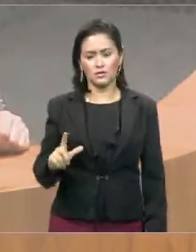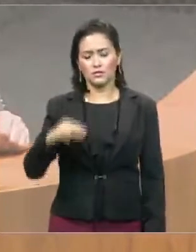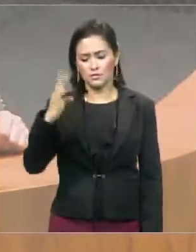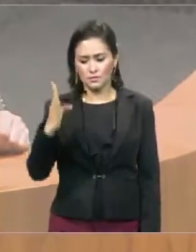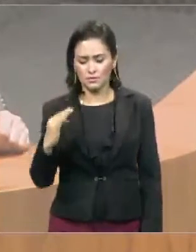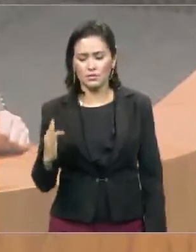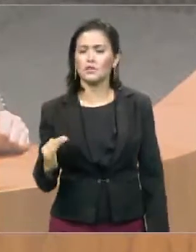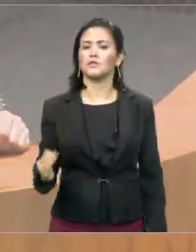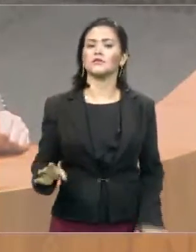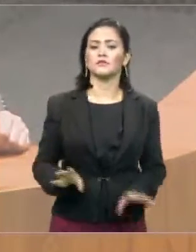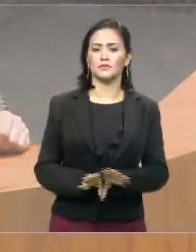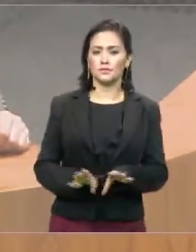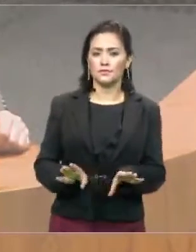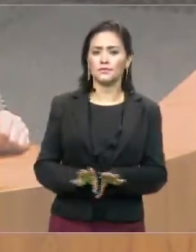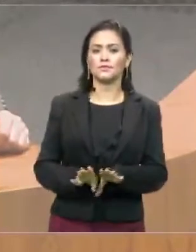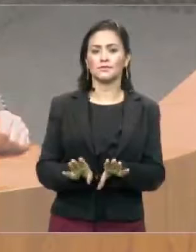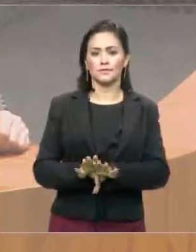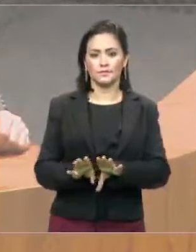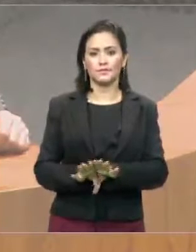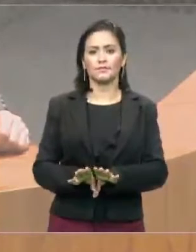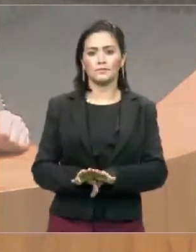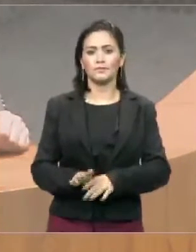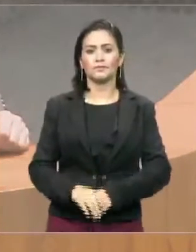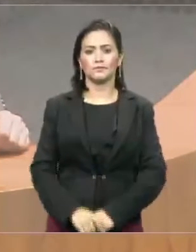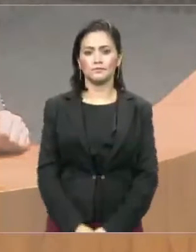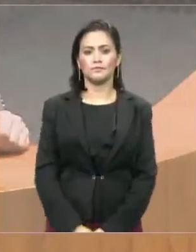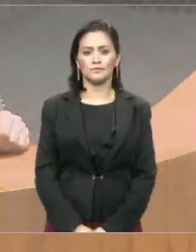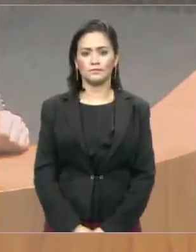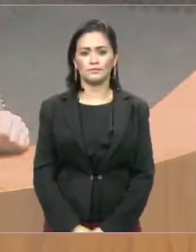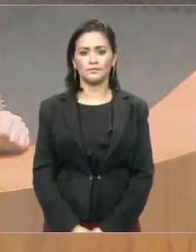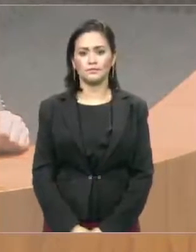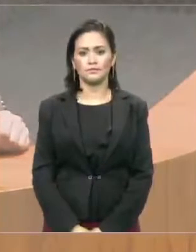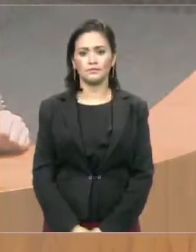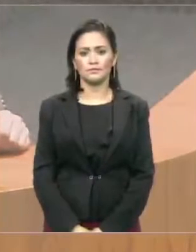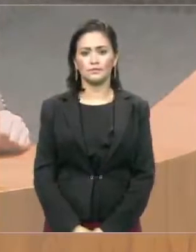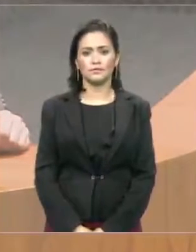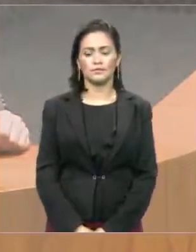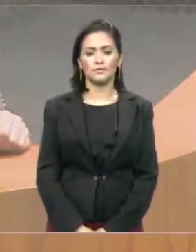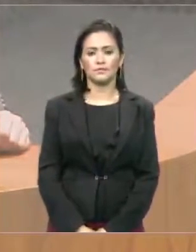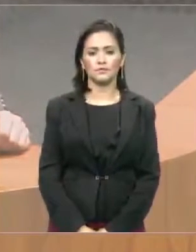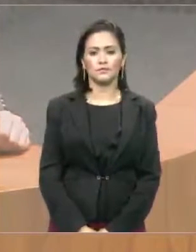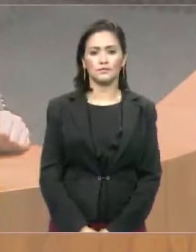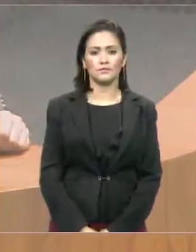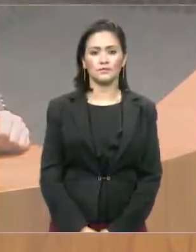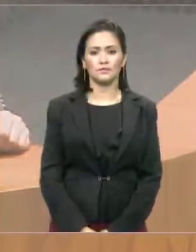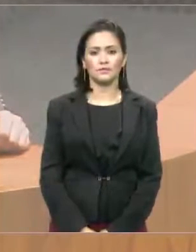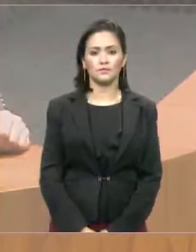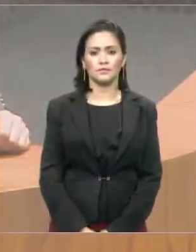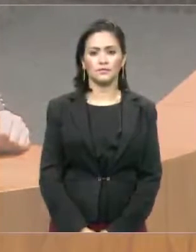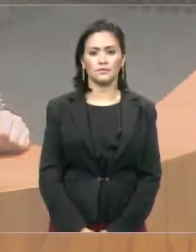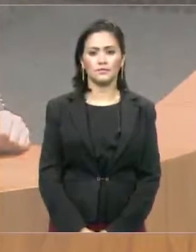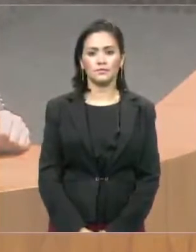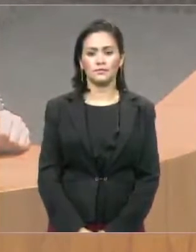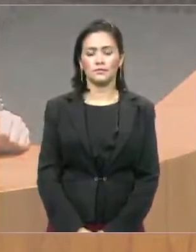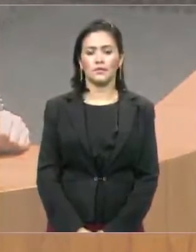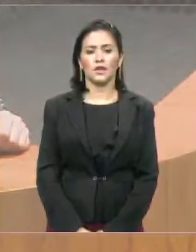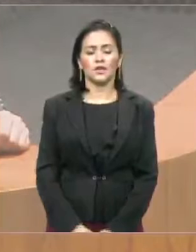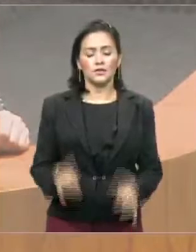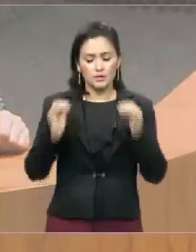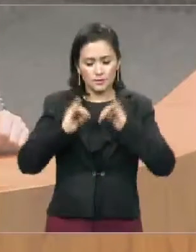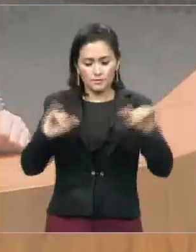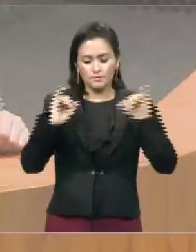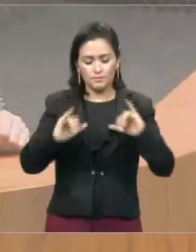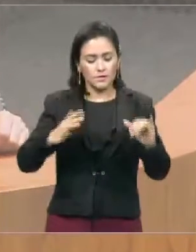brasileira e, de maneira específica, a maranhense e a ludovicense. Eu deixo aqui, senhor presidente, a minha indignação